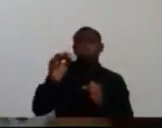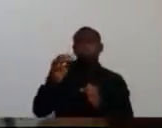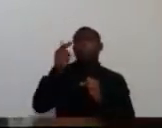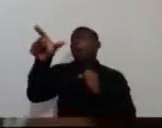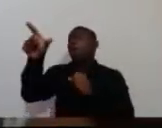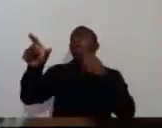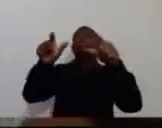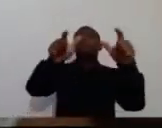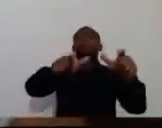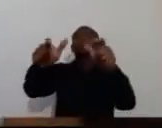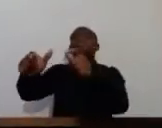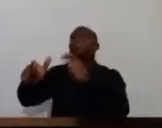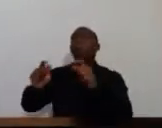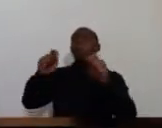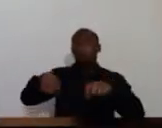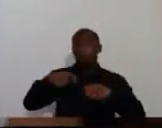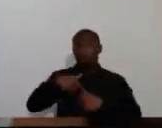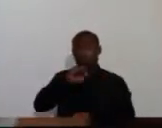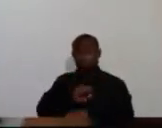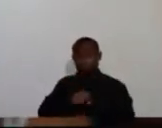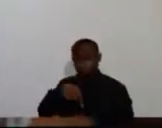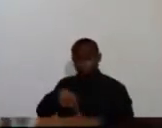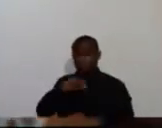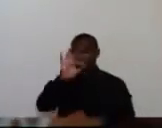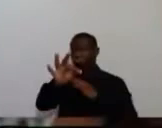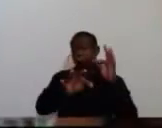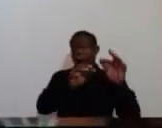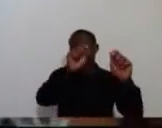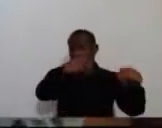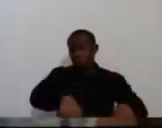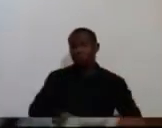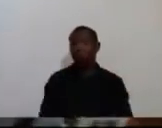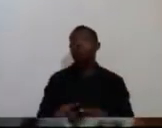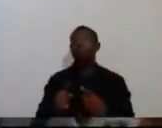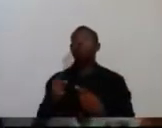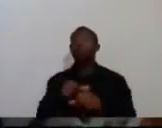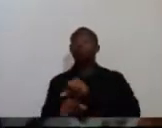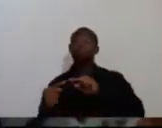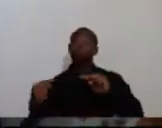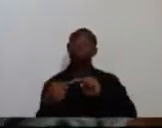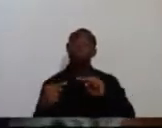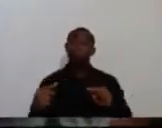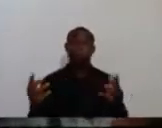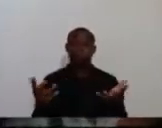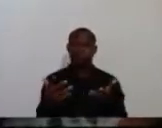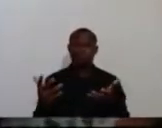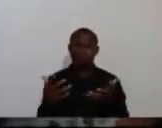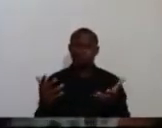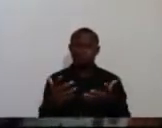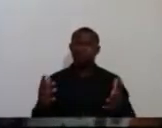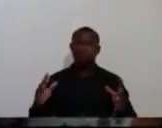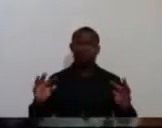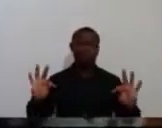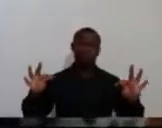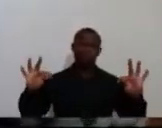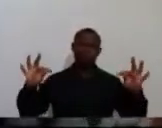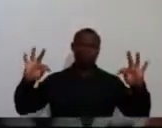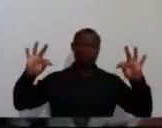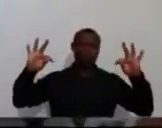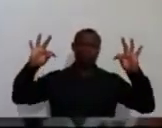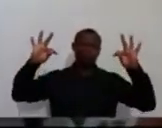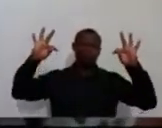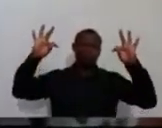que você vai lembrar e vai dizer, é verdade. Hoje em dia, a evolução da tecnologia, da ciência, da inovação científica, ela